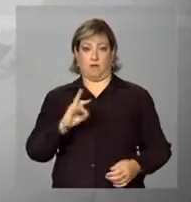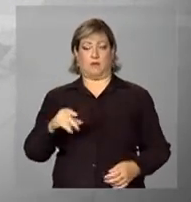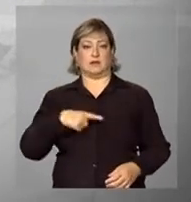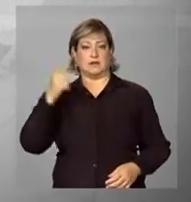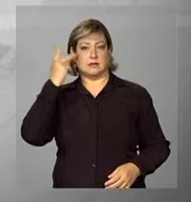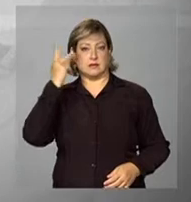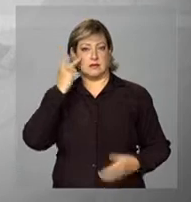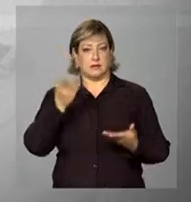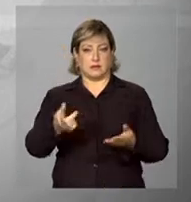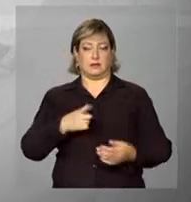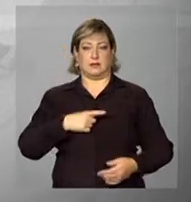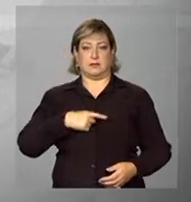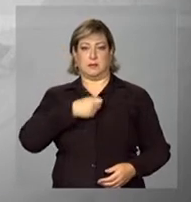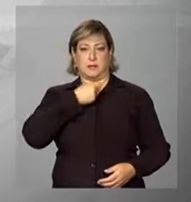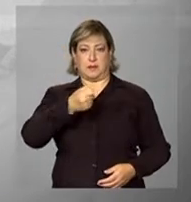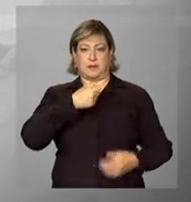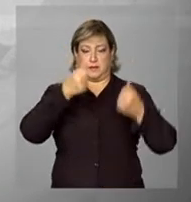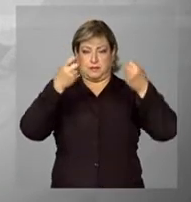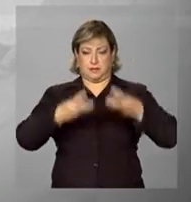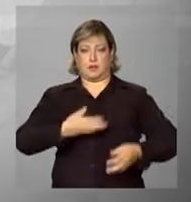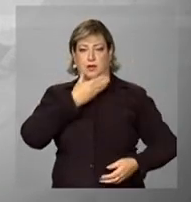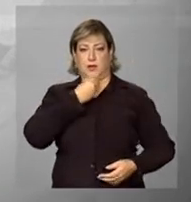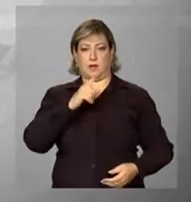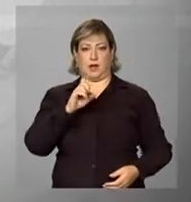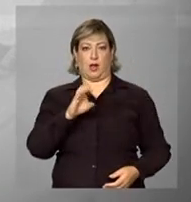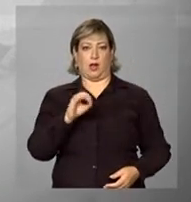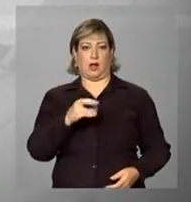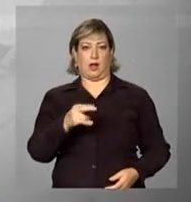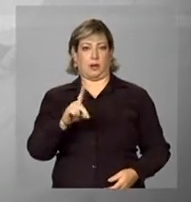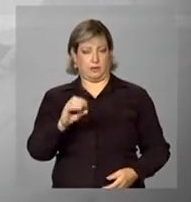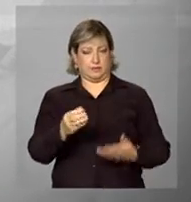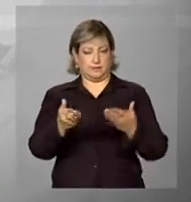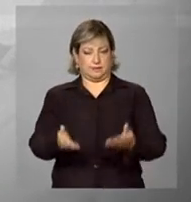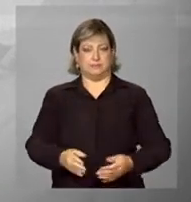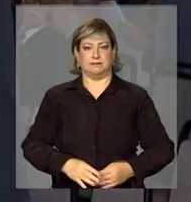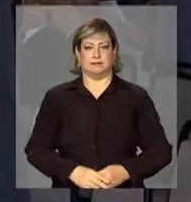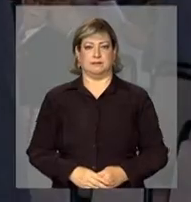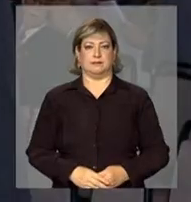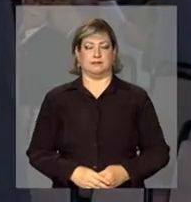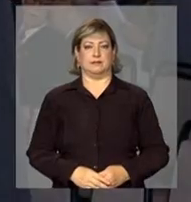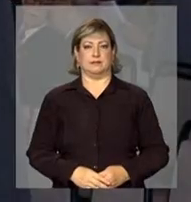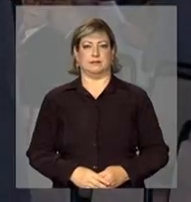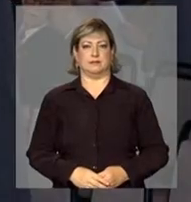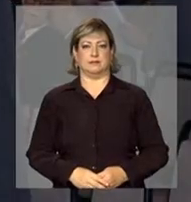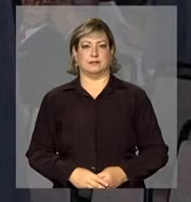repórter Leonardo Meira tem as informações ao vivo. Bom dia, Leonardo.